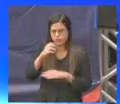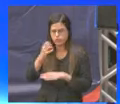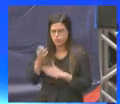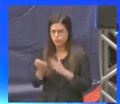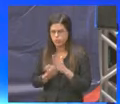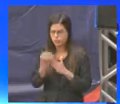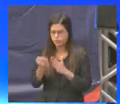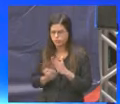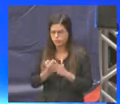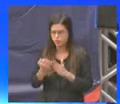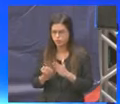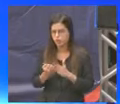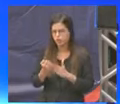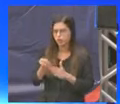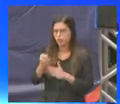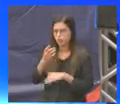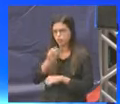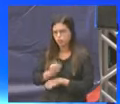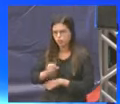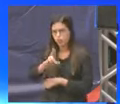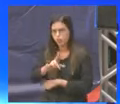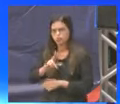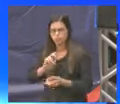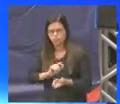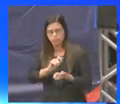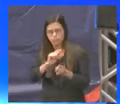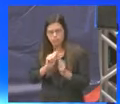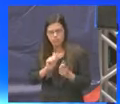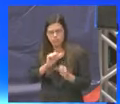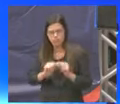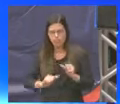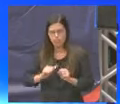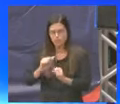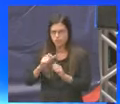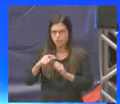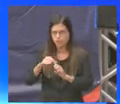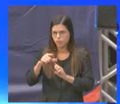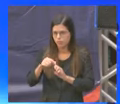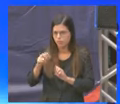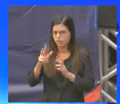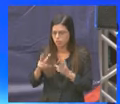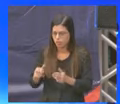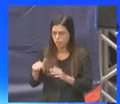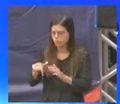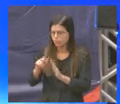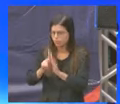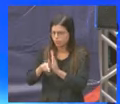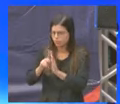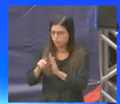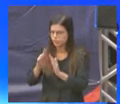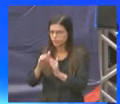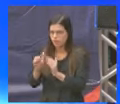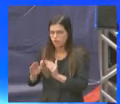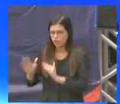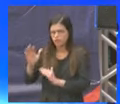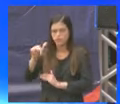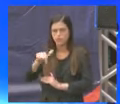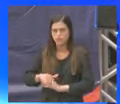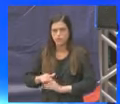os doutores empreendedores, como esse projeto da Rocinha, que eu falei, que foi com fomento estadual da FAPERJ,